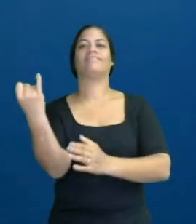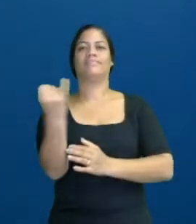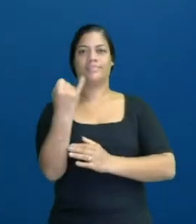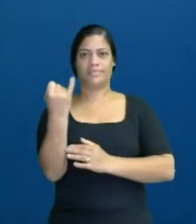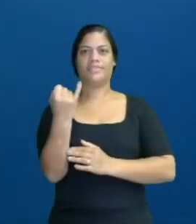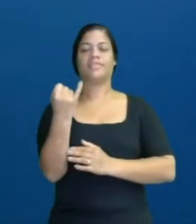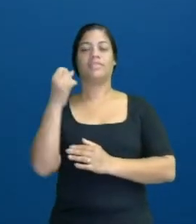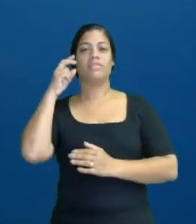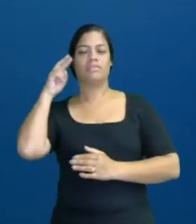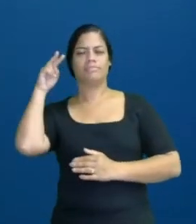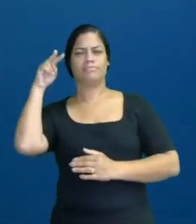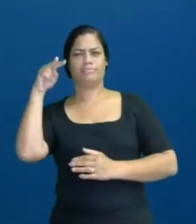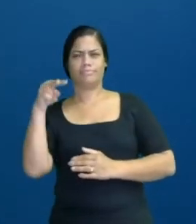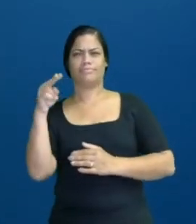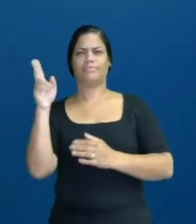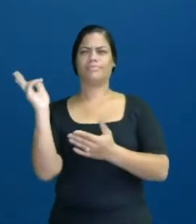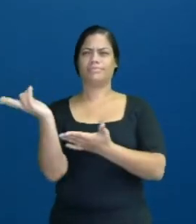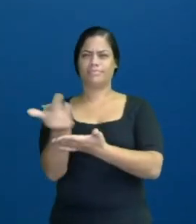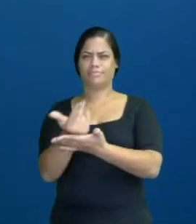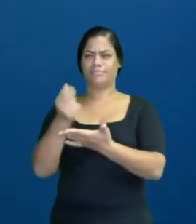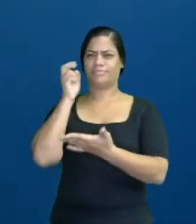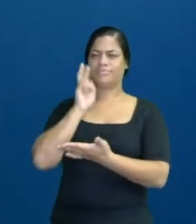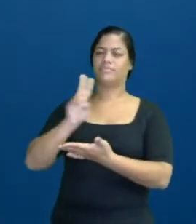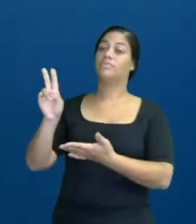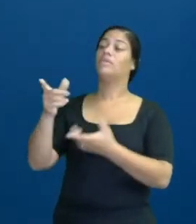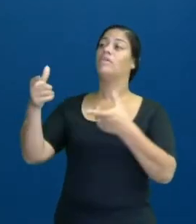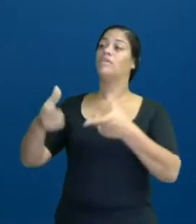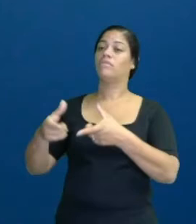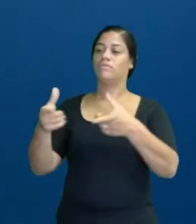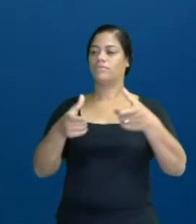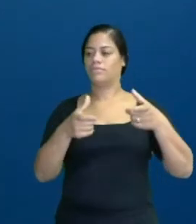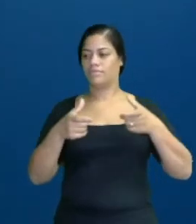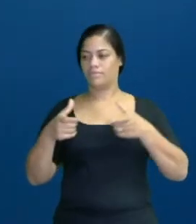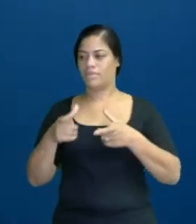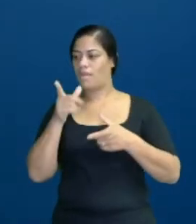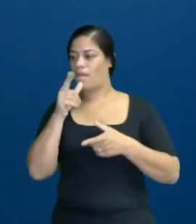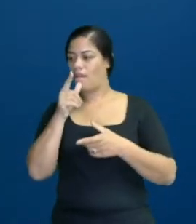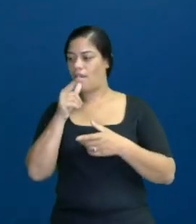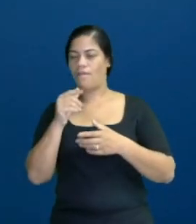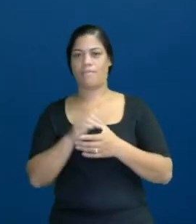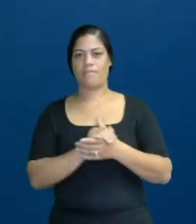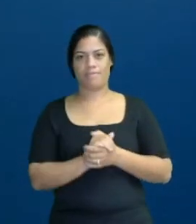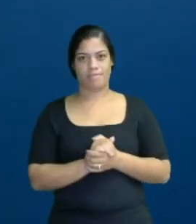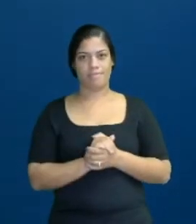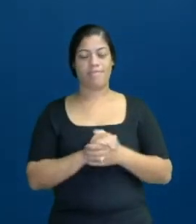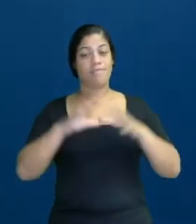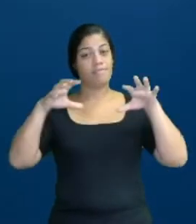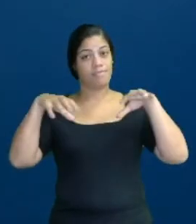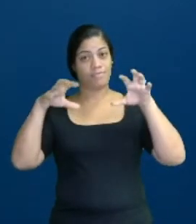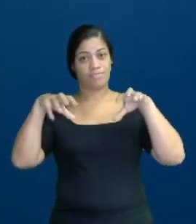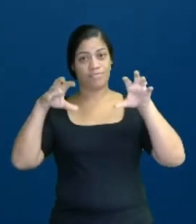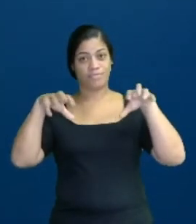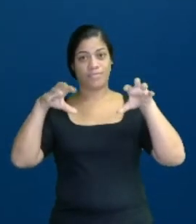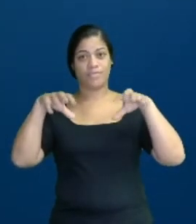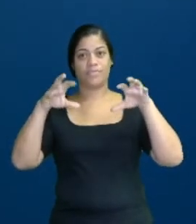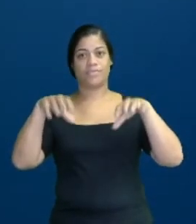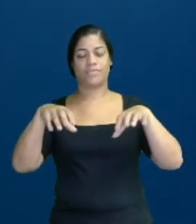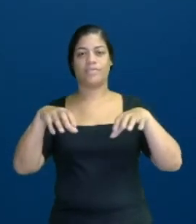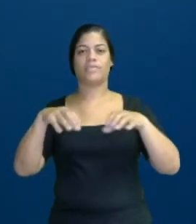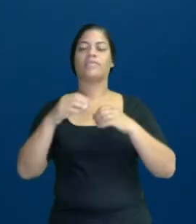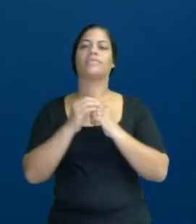Aqui, ó, para a gente ter mais ou menos noção de onde vêm essas águas dessa bacia hidrográfica das chuvas,